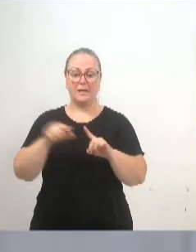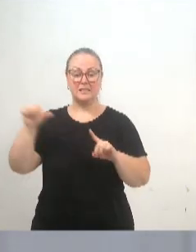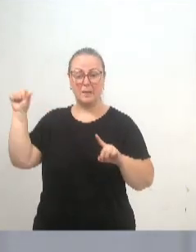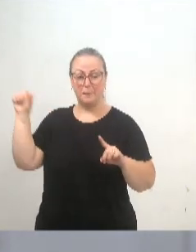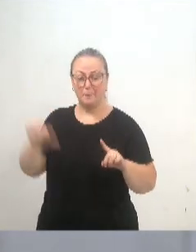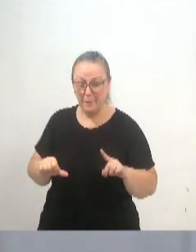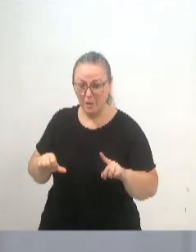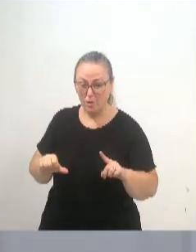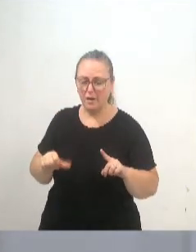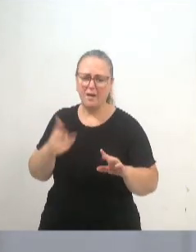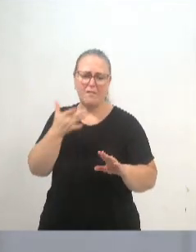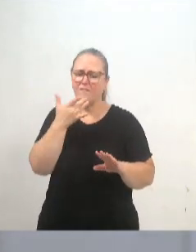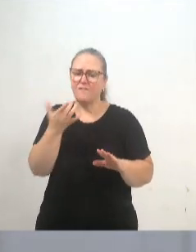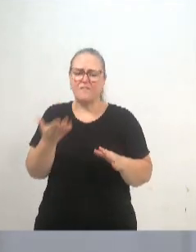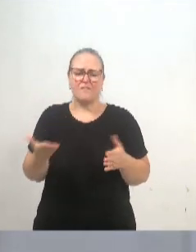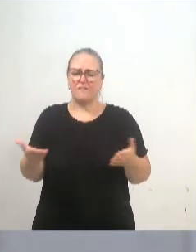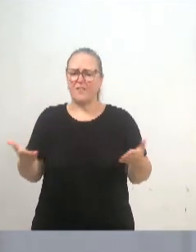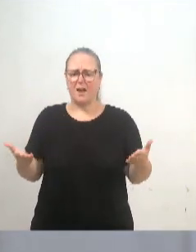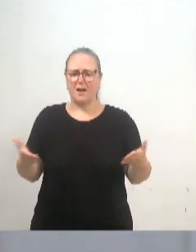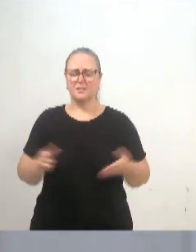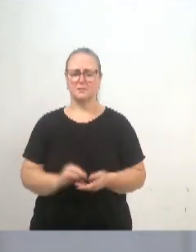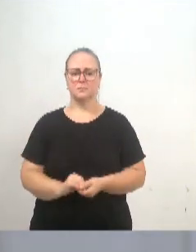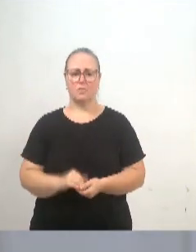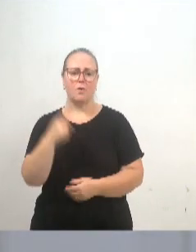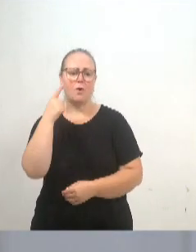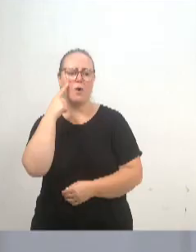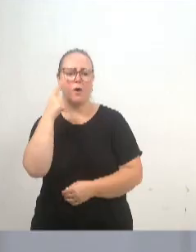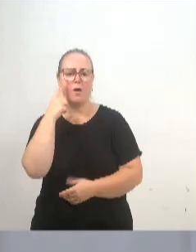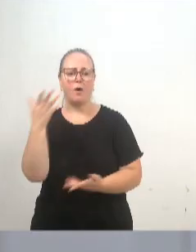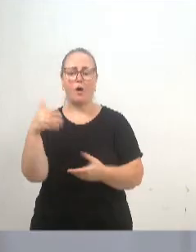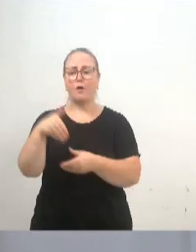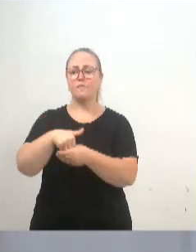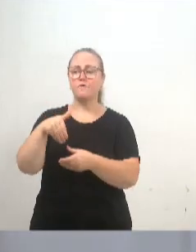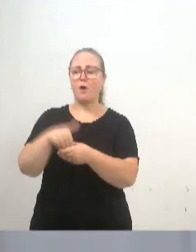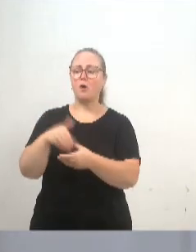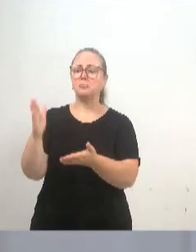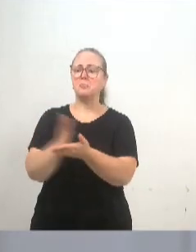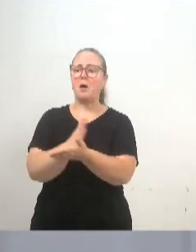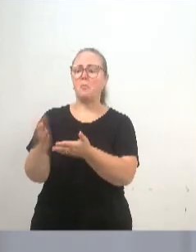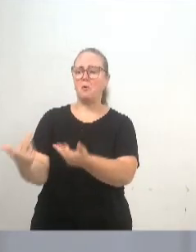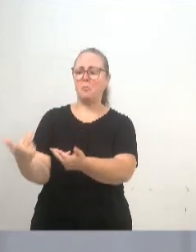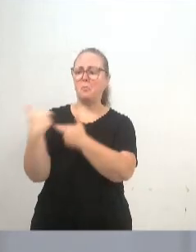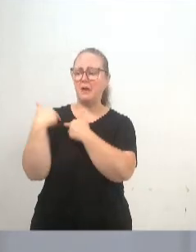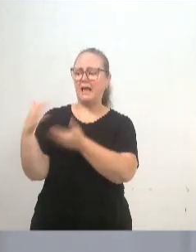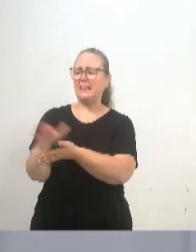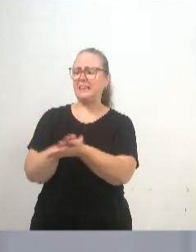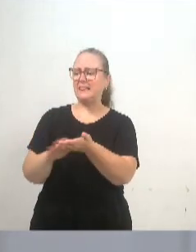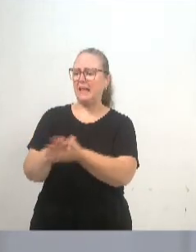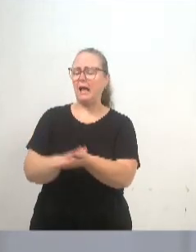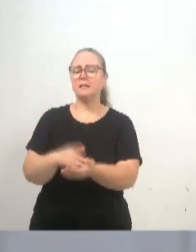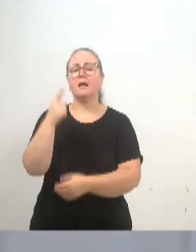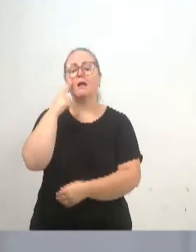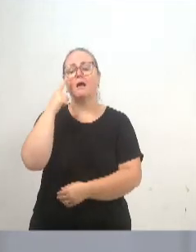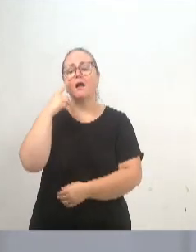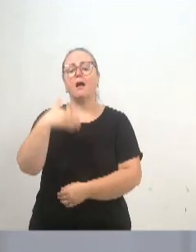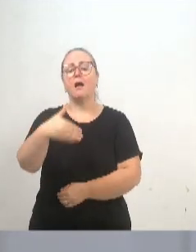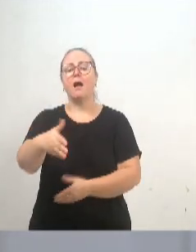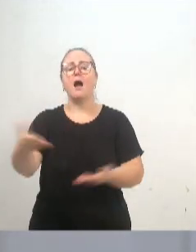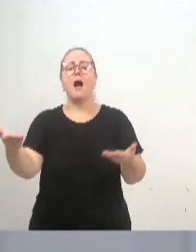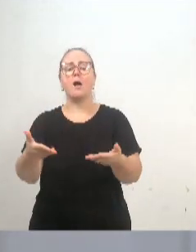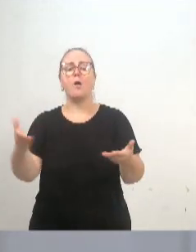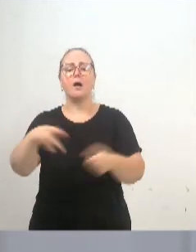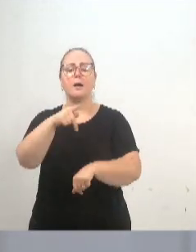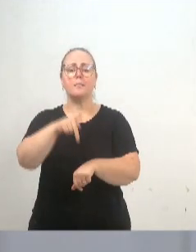voto irresponsável de algumas pessoas está trazendo para o nosso país. Um governo irresponsável do presidente